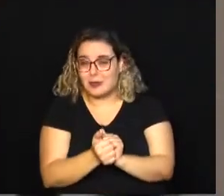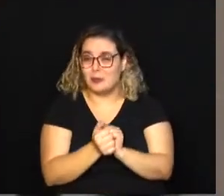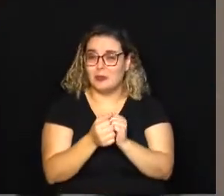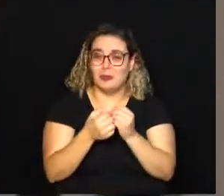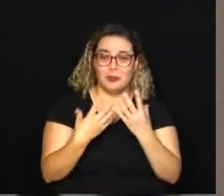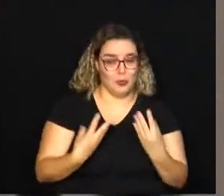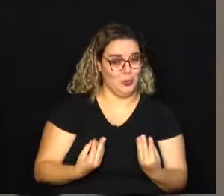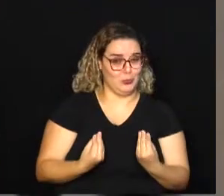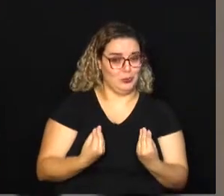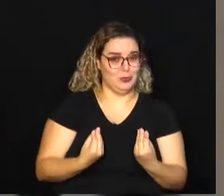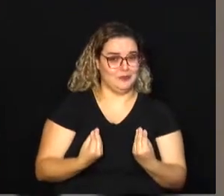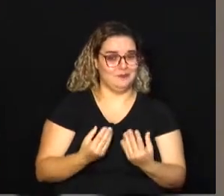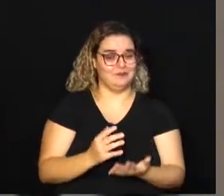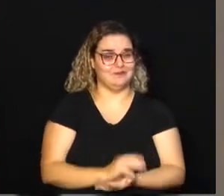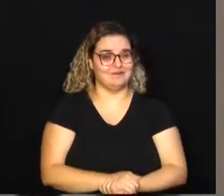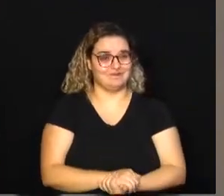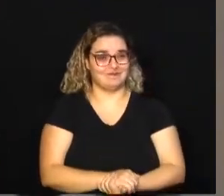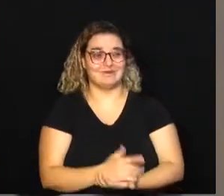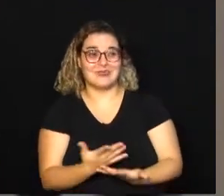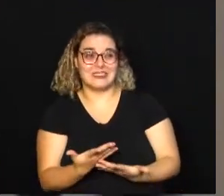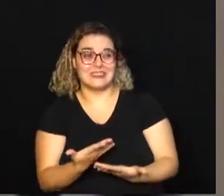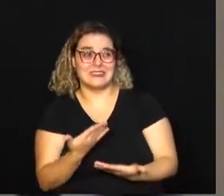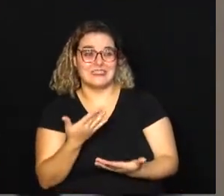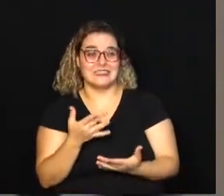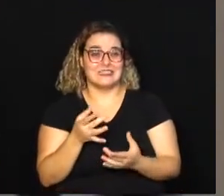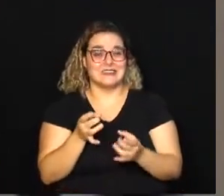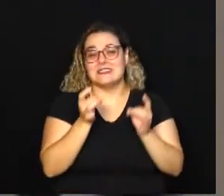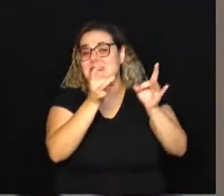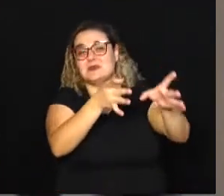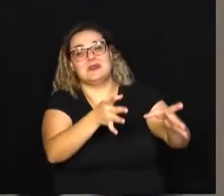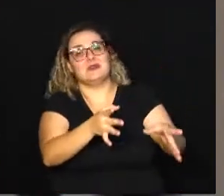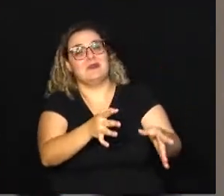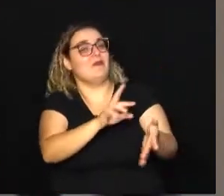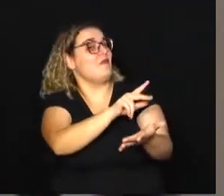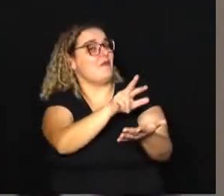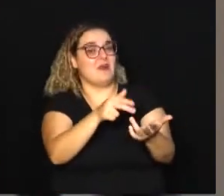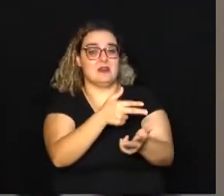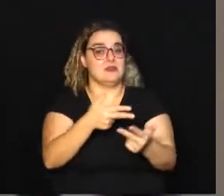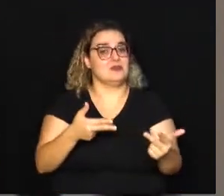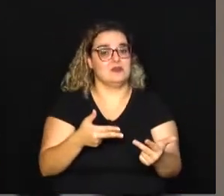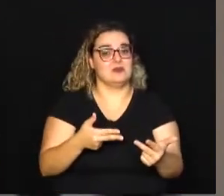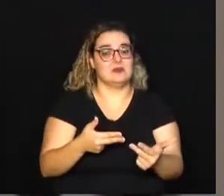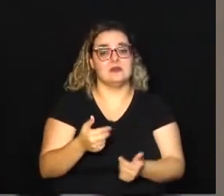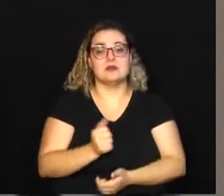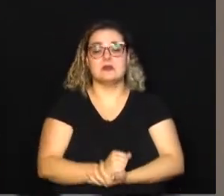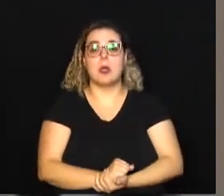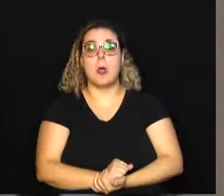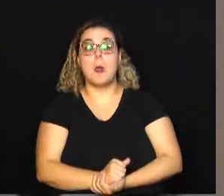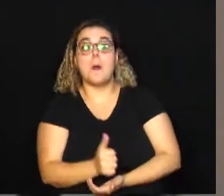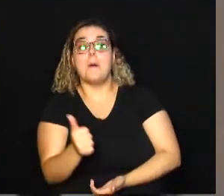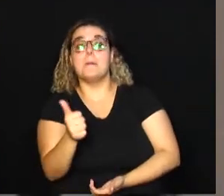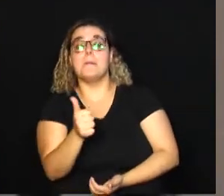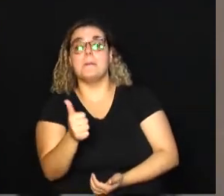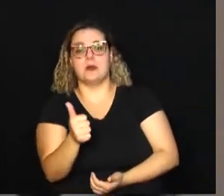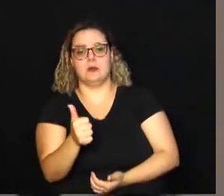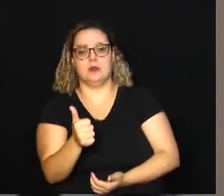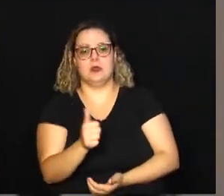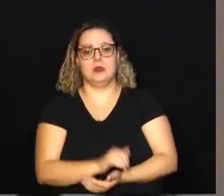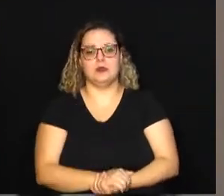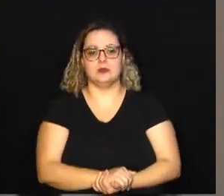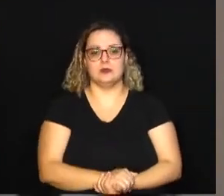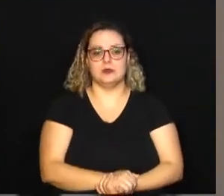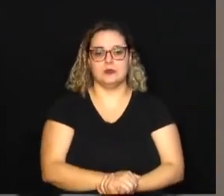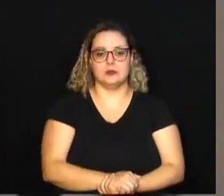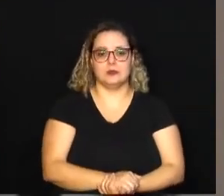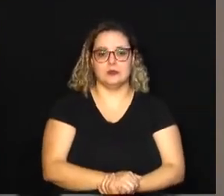e desconsiderou muita coisa. Em primeiro lugar, ela improvisou